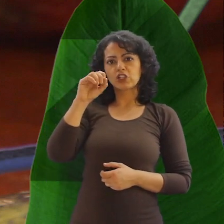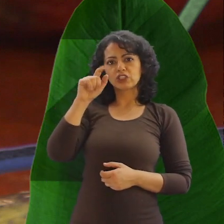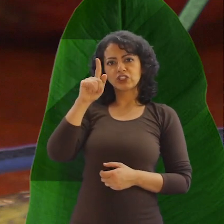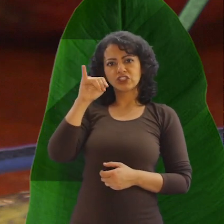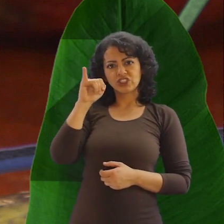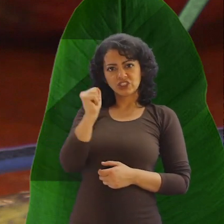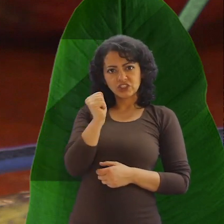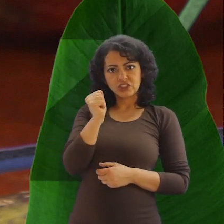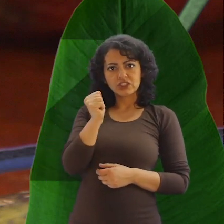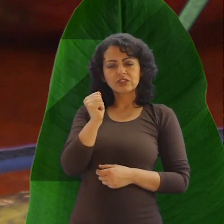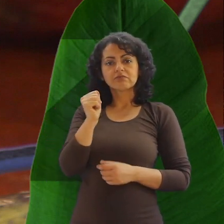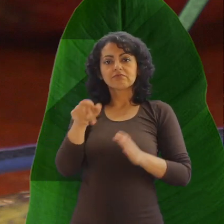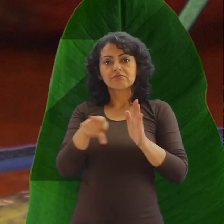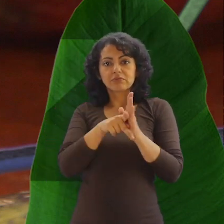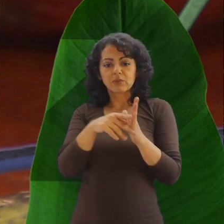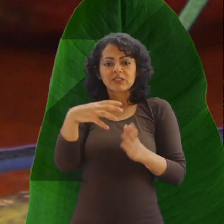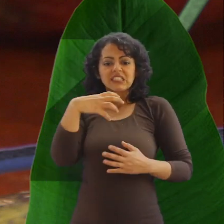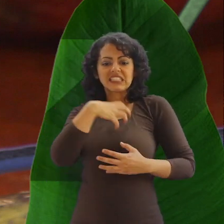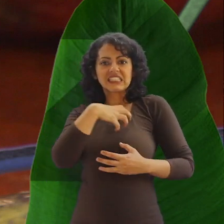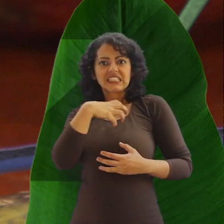dos sentidos é de pensar